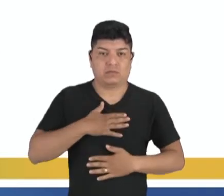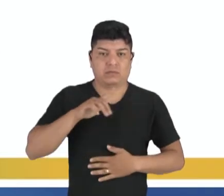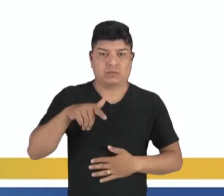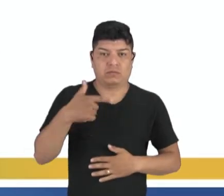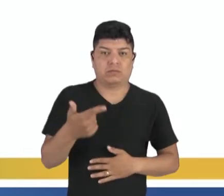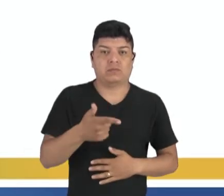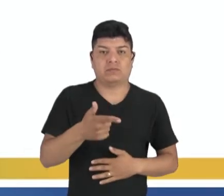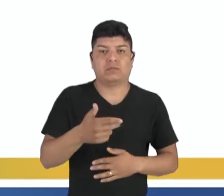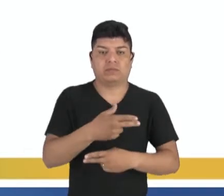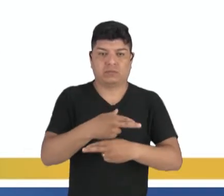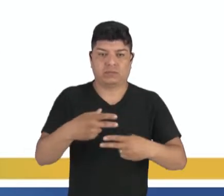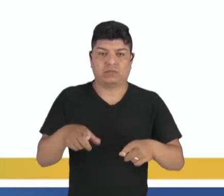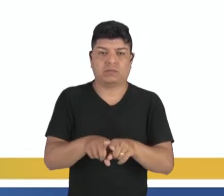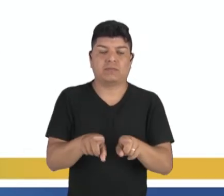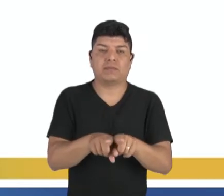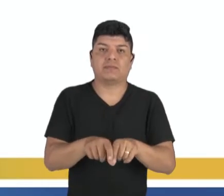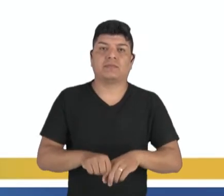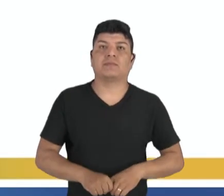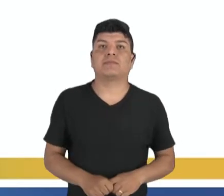corpo de outros organismos.